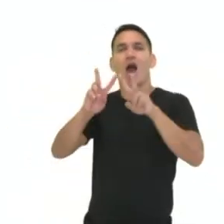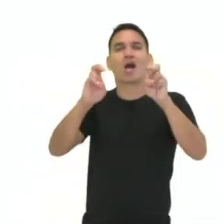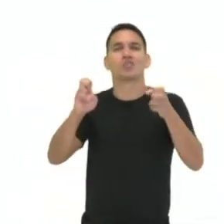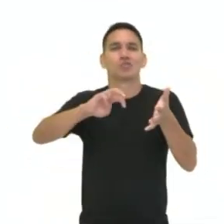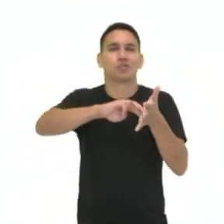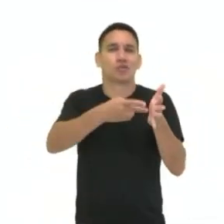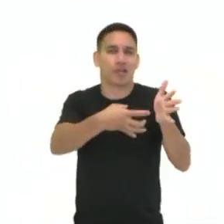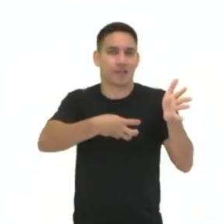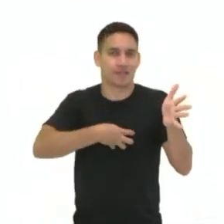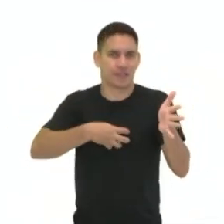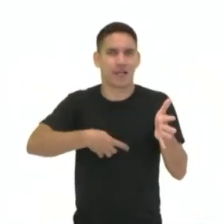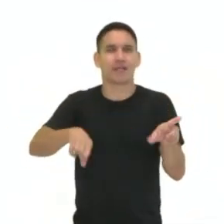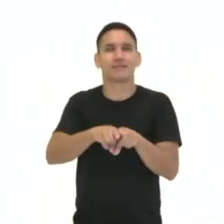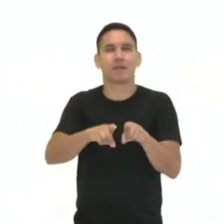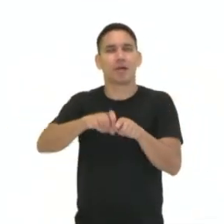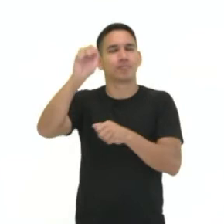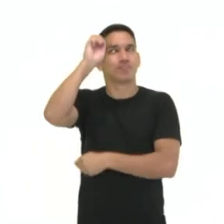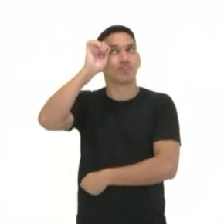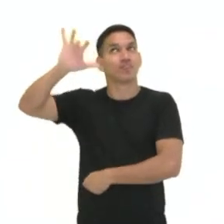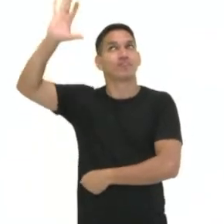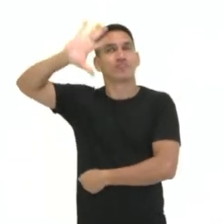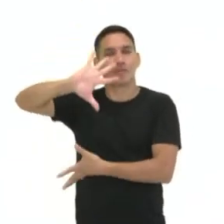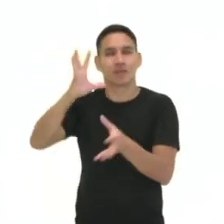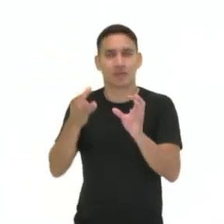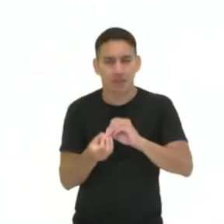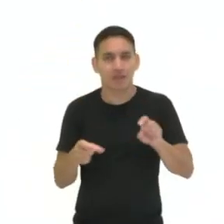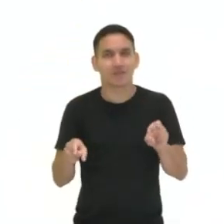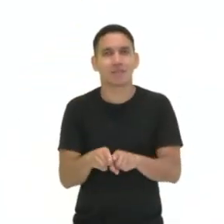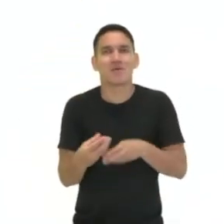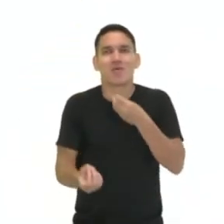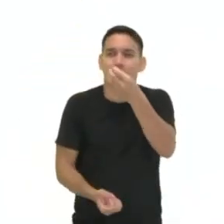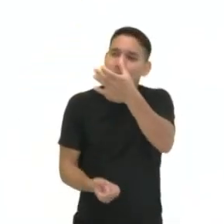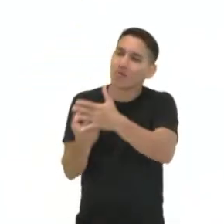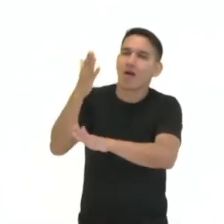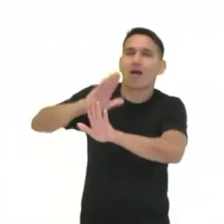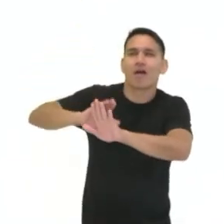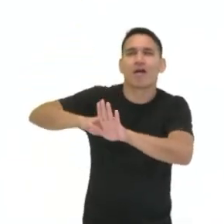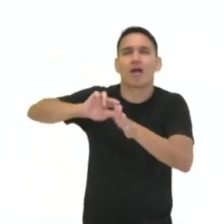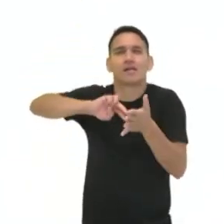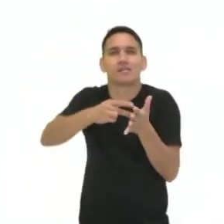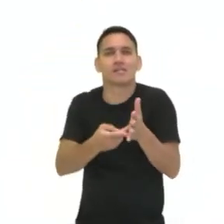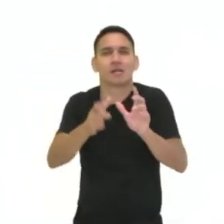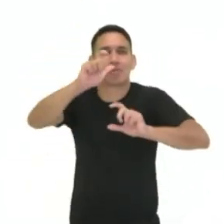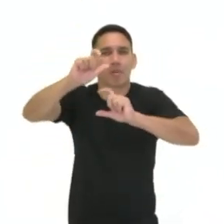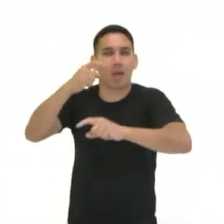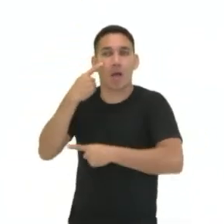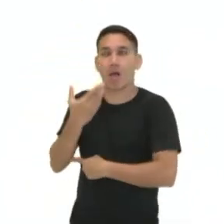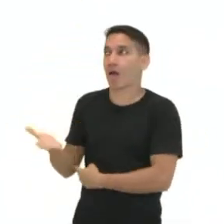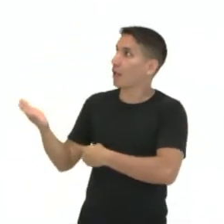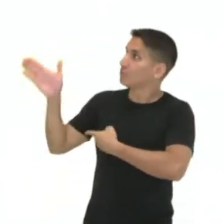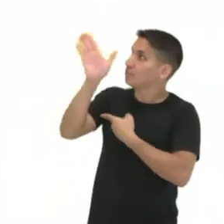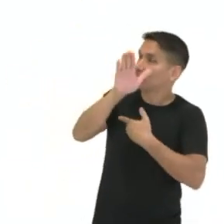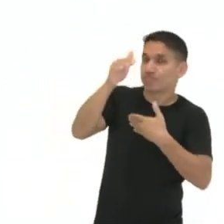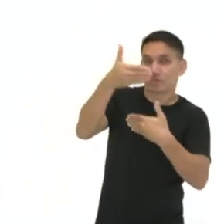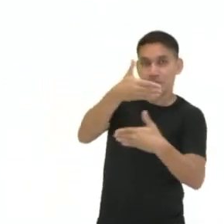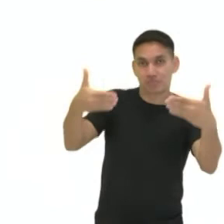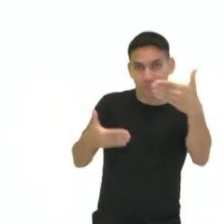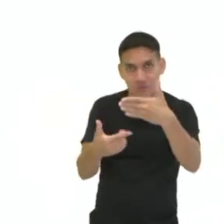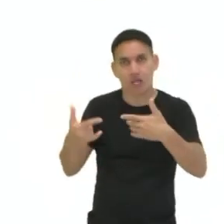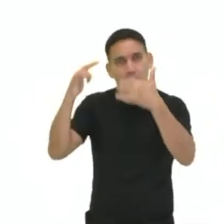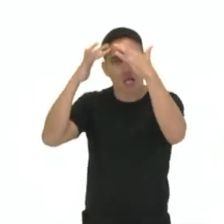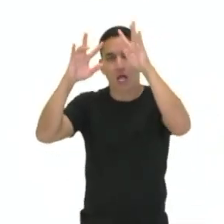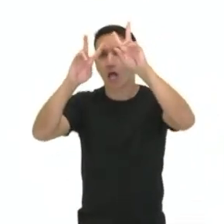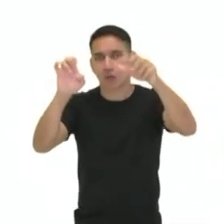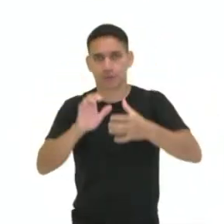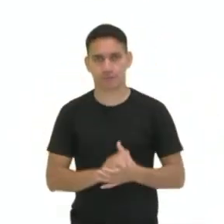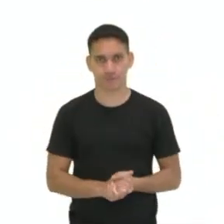da semiótica, da produção de sentido das histórias em quadrinhos, né? Vejam aqui que nesse slide a gente trouxe uma reflexão. Os sentidos